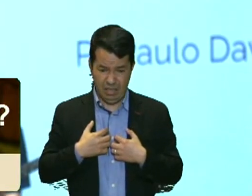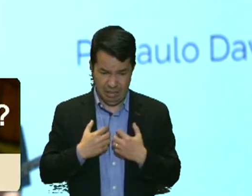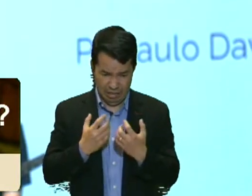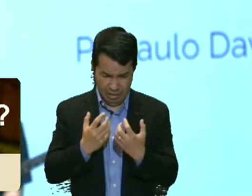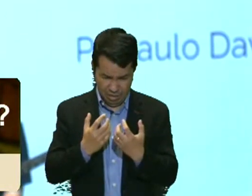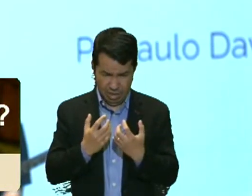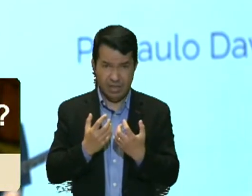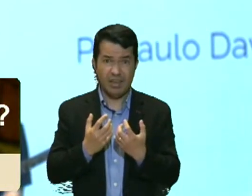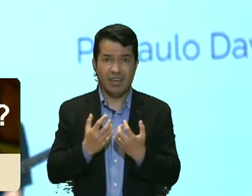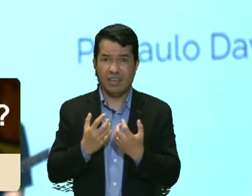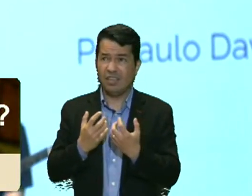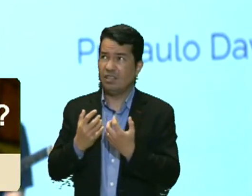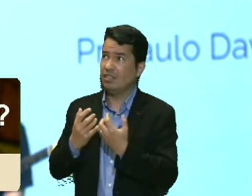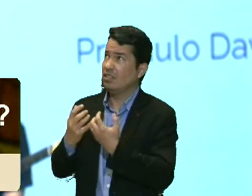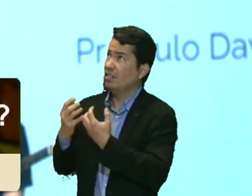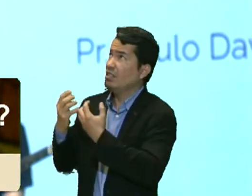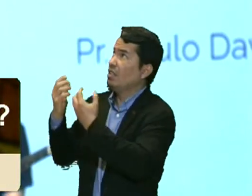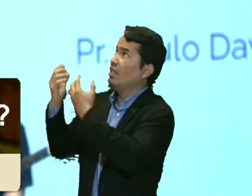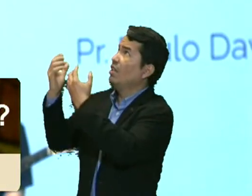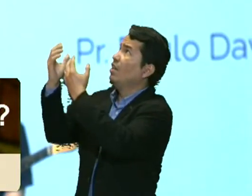Comece agradecendo ao Senhor.